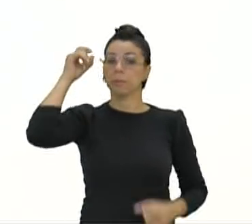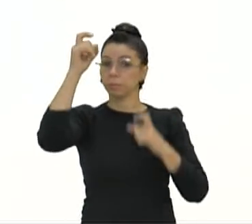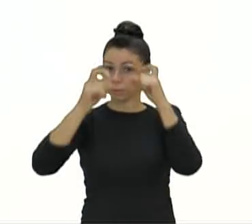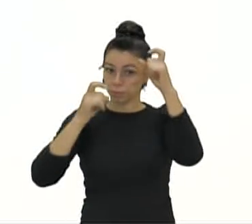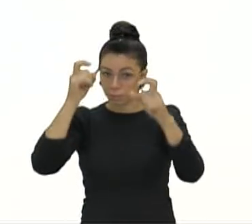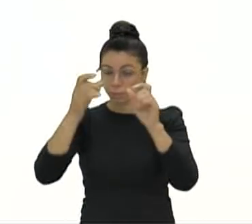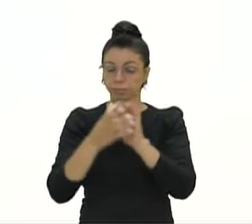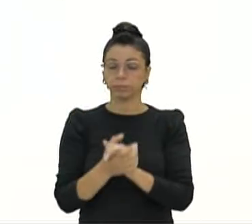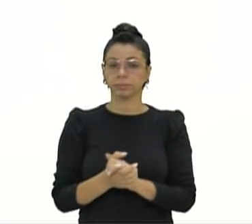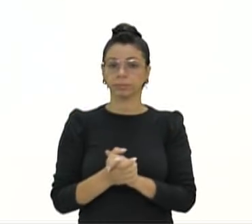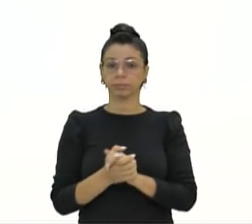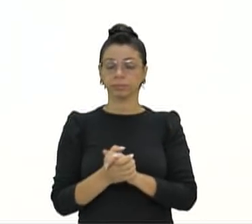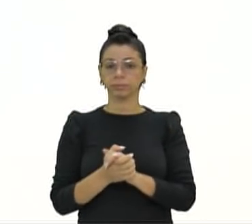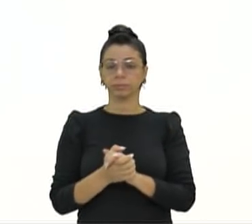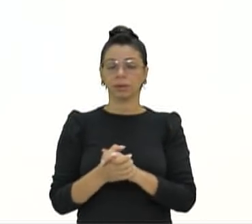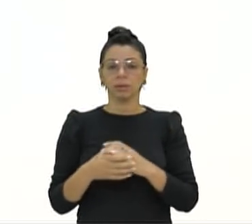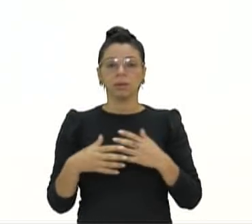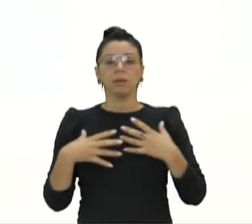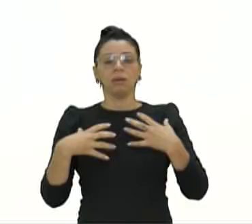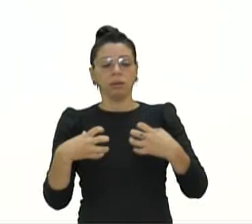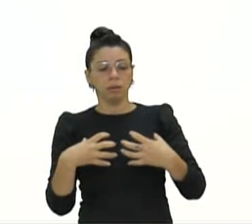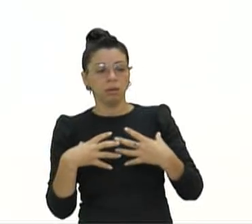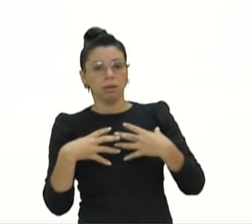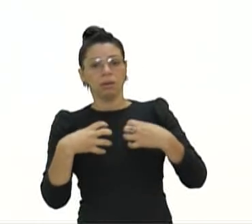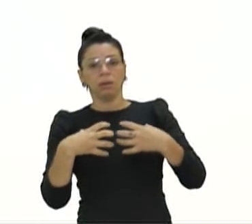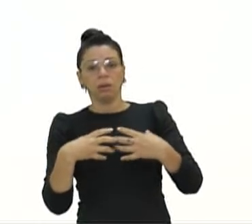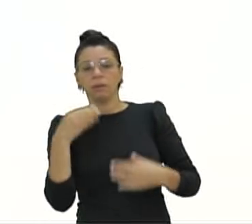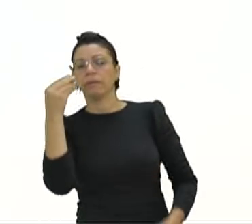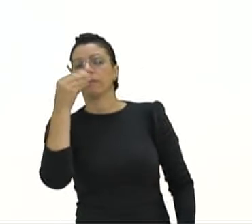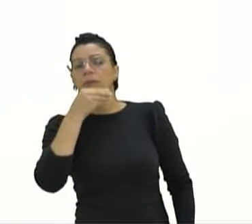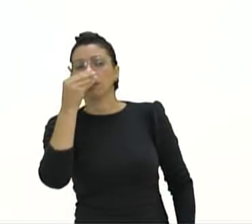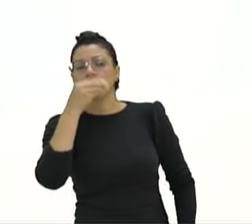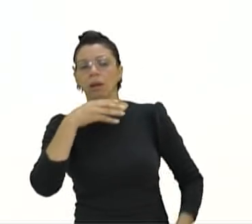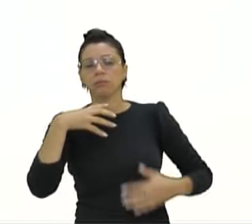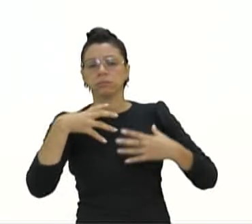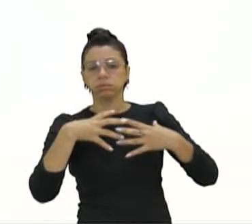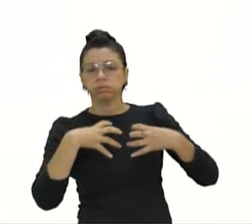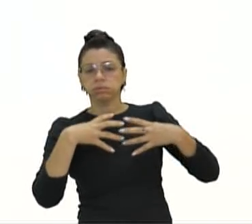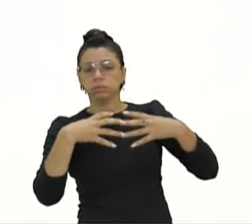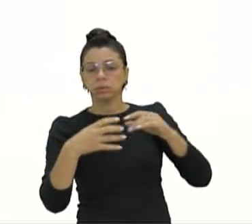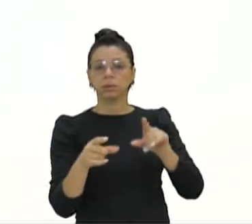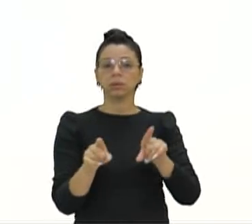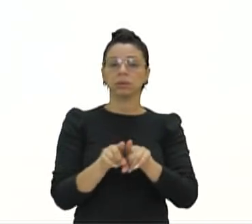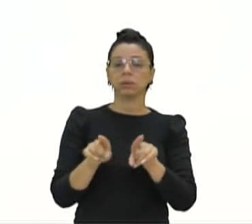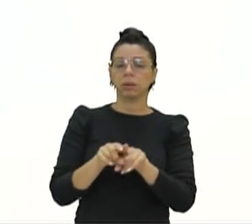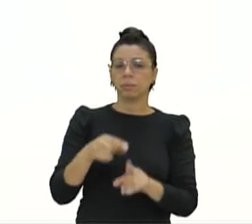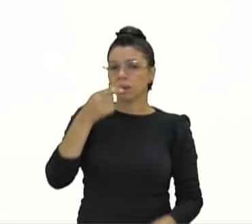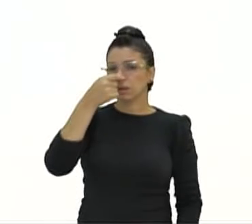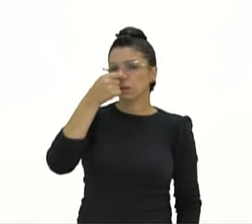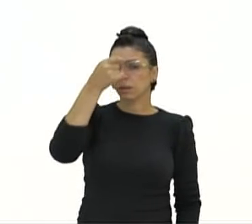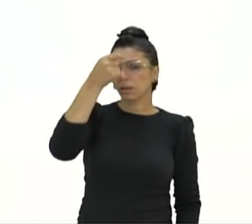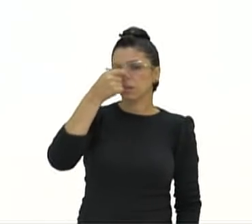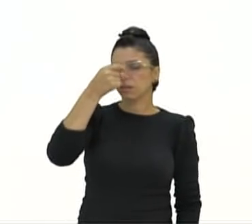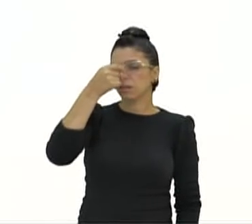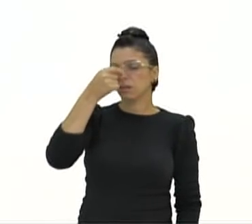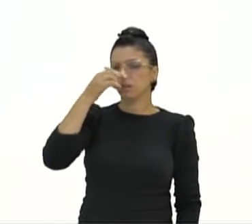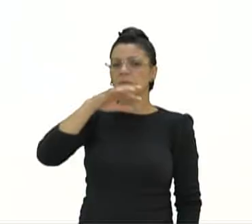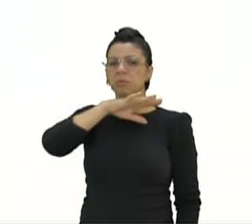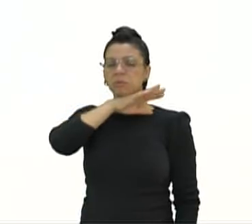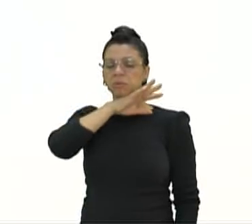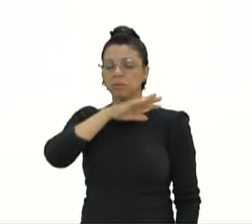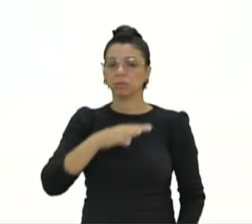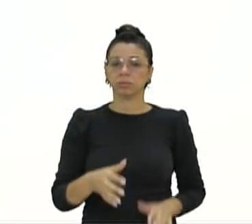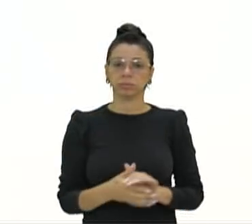preocupantes, fadiga, aquele cansaço, aquela fraqueza, tá? Congestão nasal, algumas pessoas relatam, outras